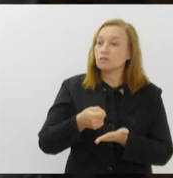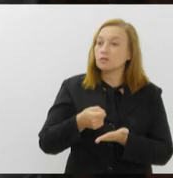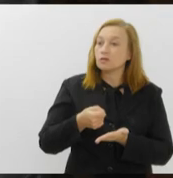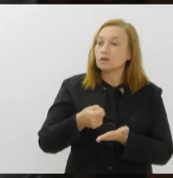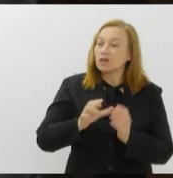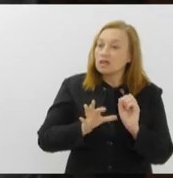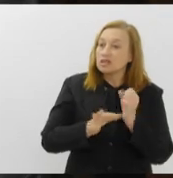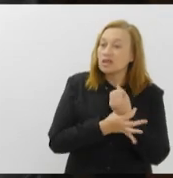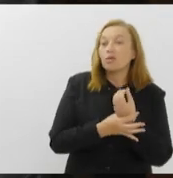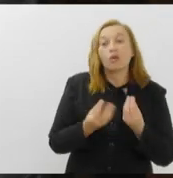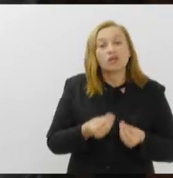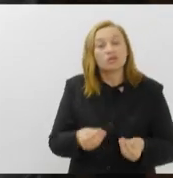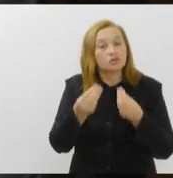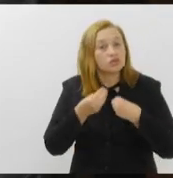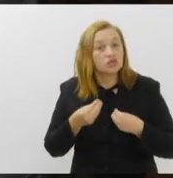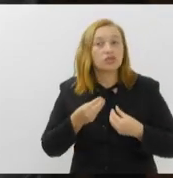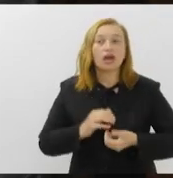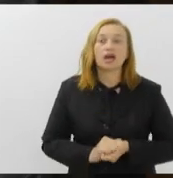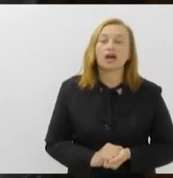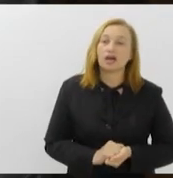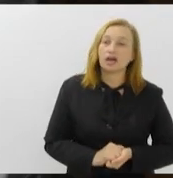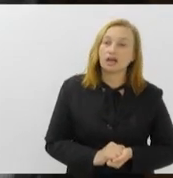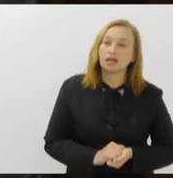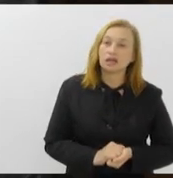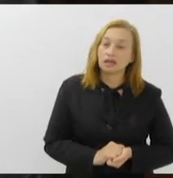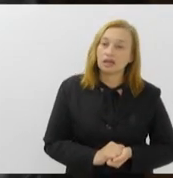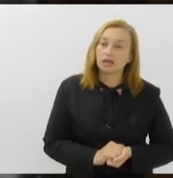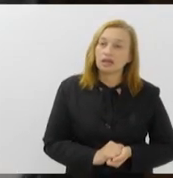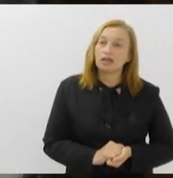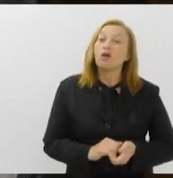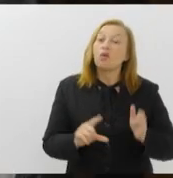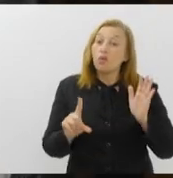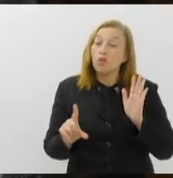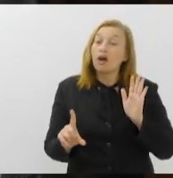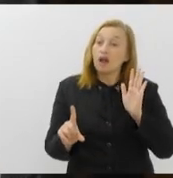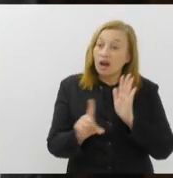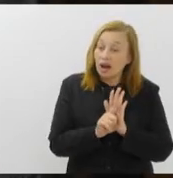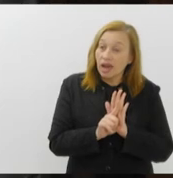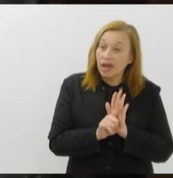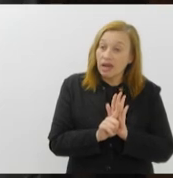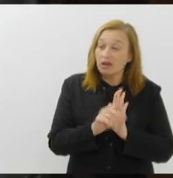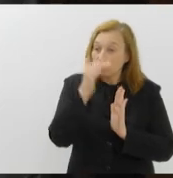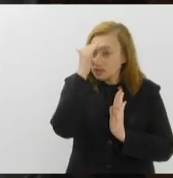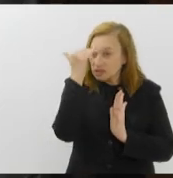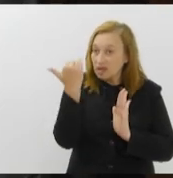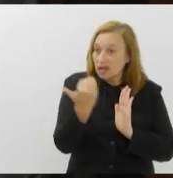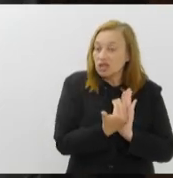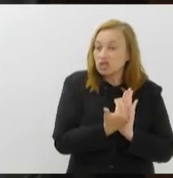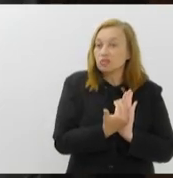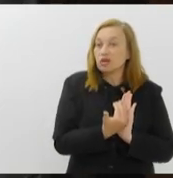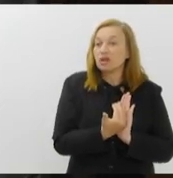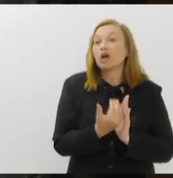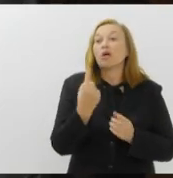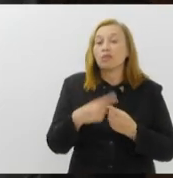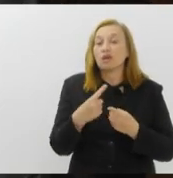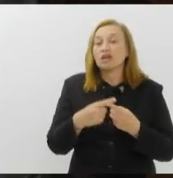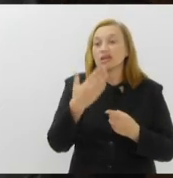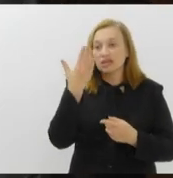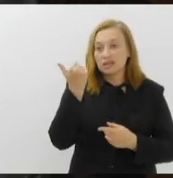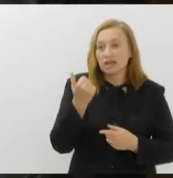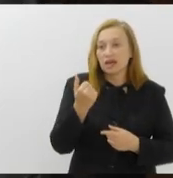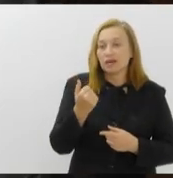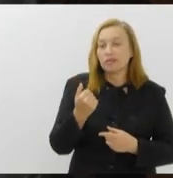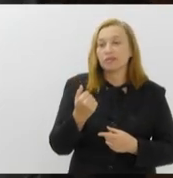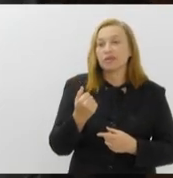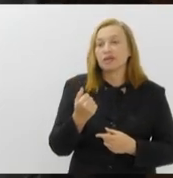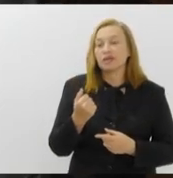no automático, que vire o cigarro, que as pessoas se afastam para fumar, porque sabem que faz mal à saúde do